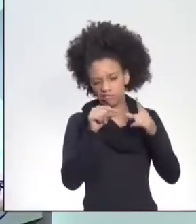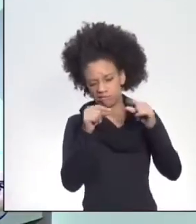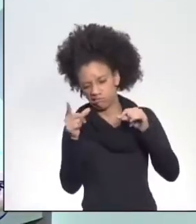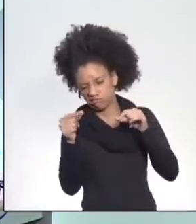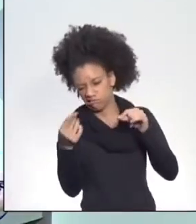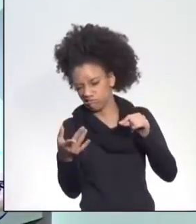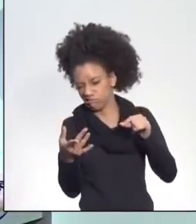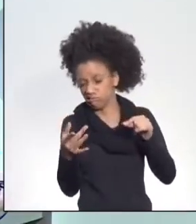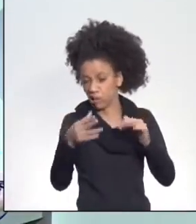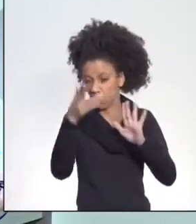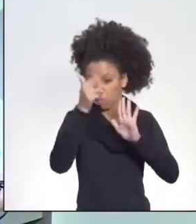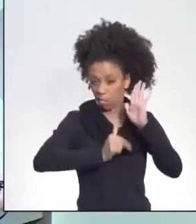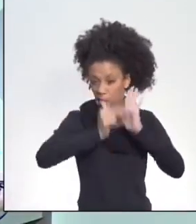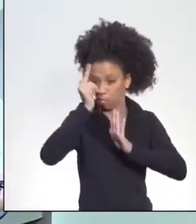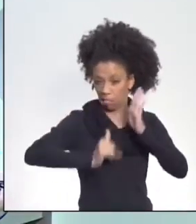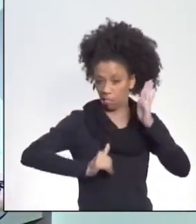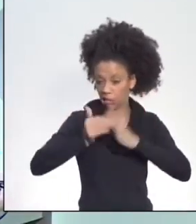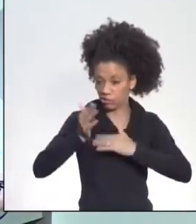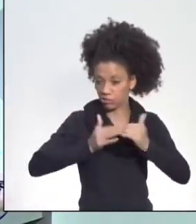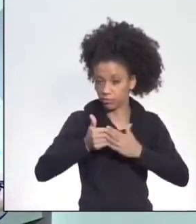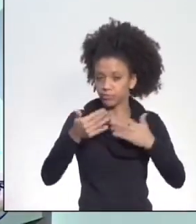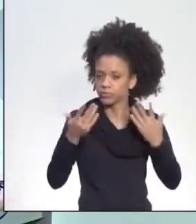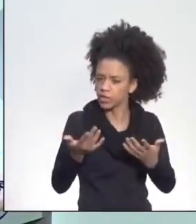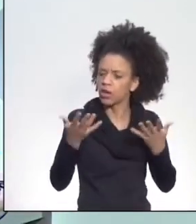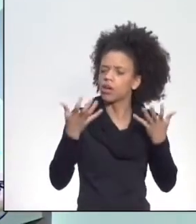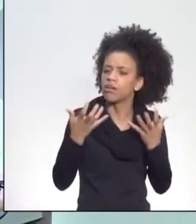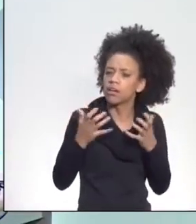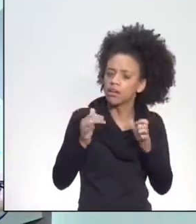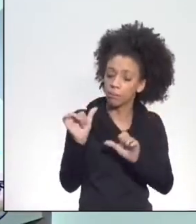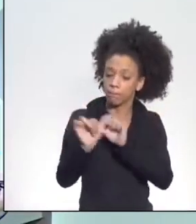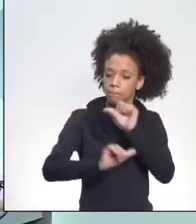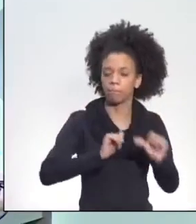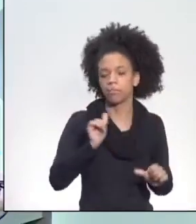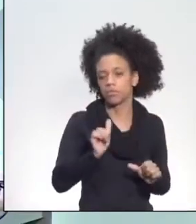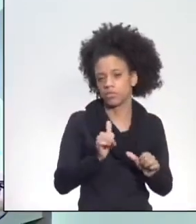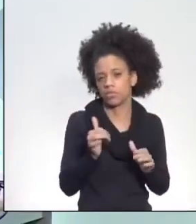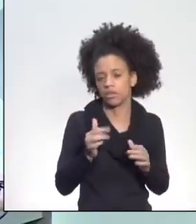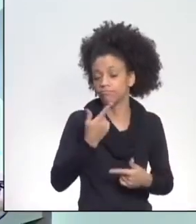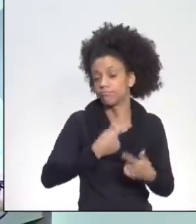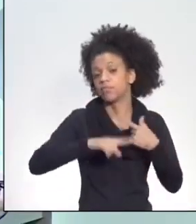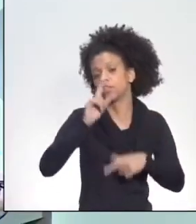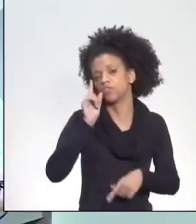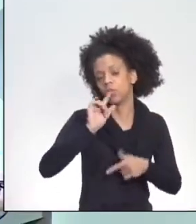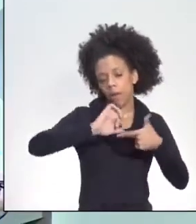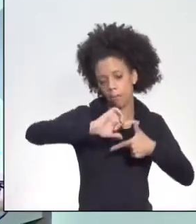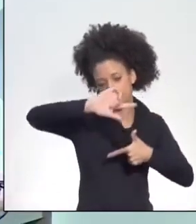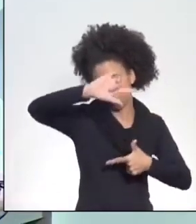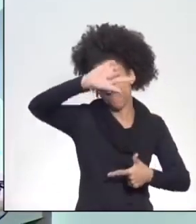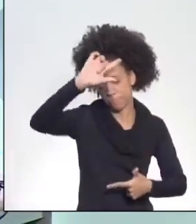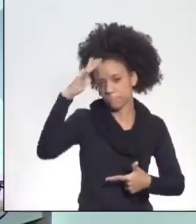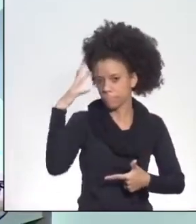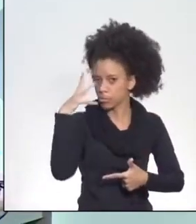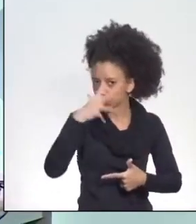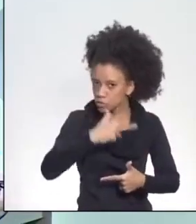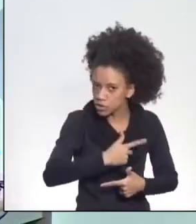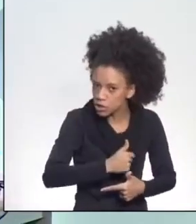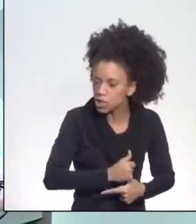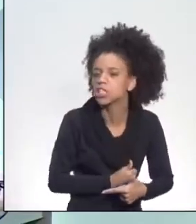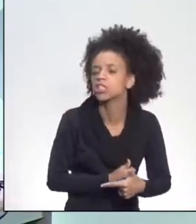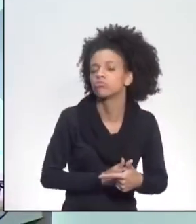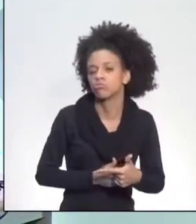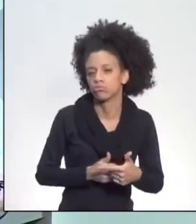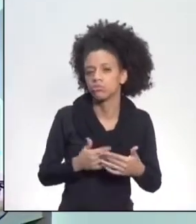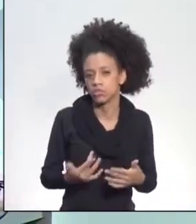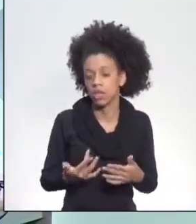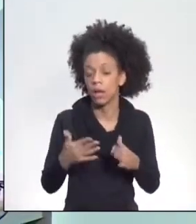muitas pichações, né, e você gostaria de revitalizar este lugar. Transformar ele num espaço mais bonito, mais agradável